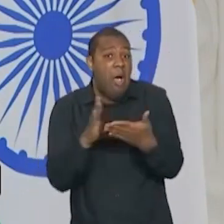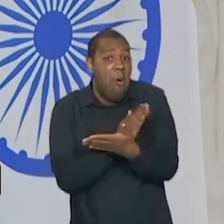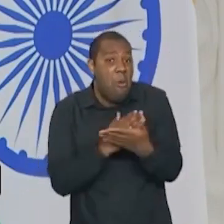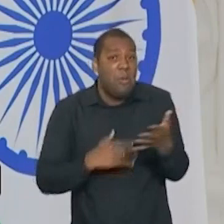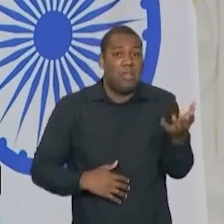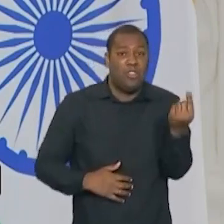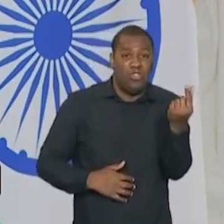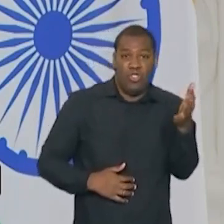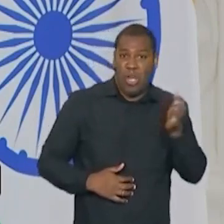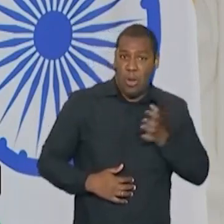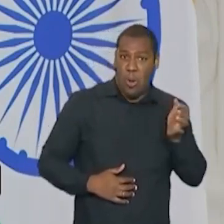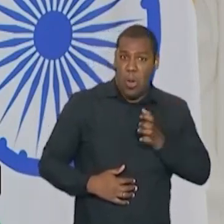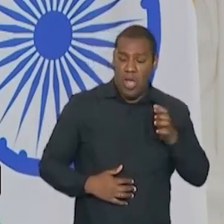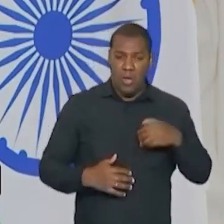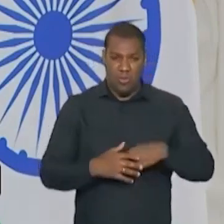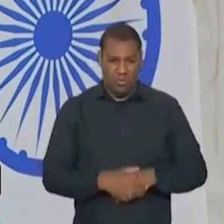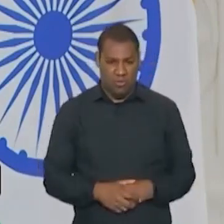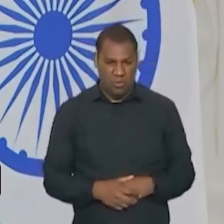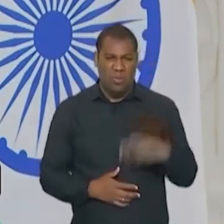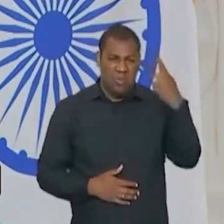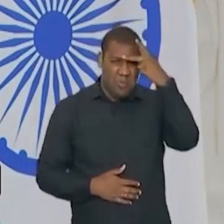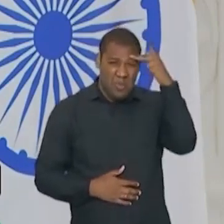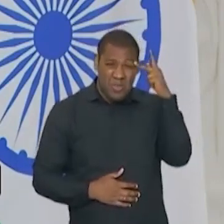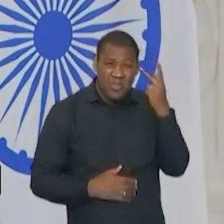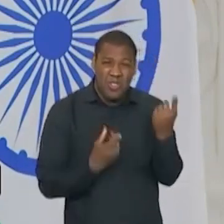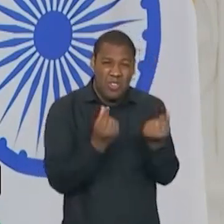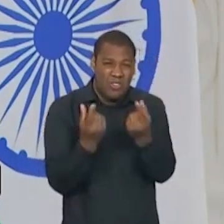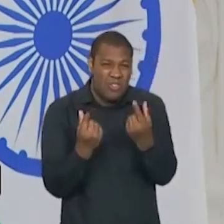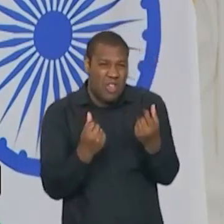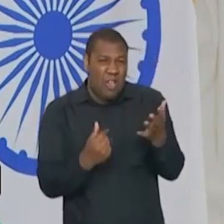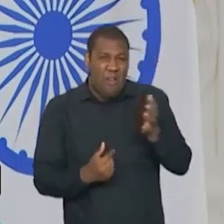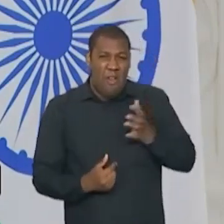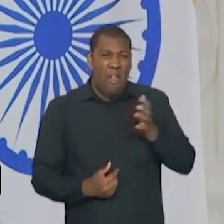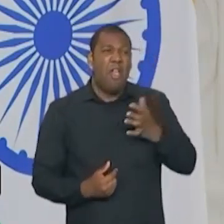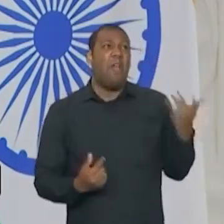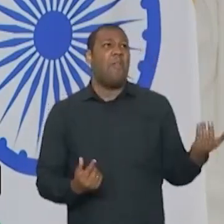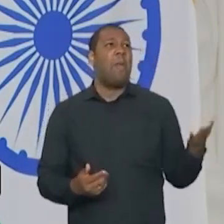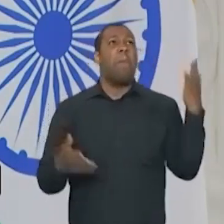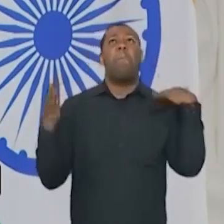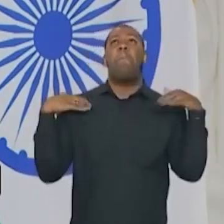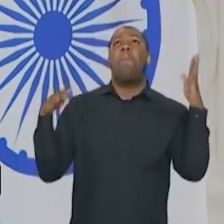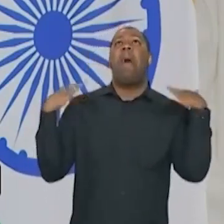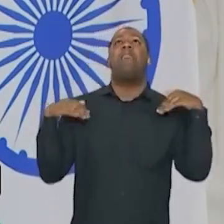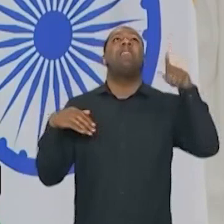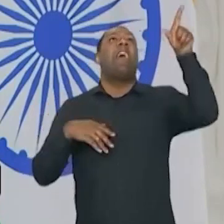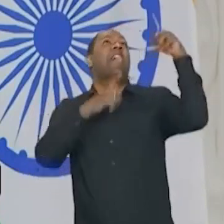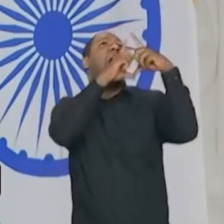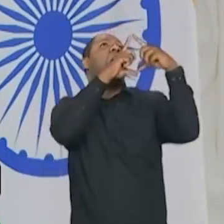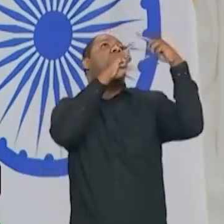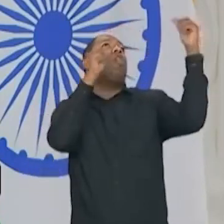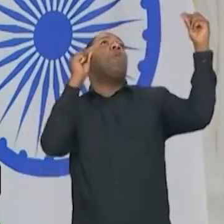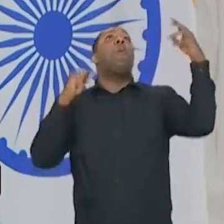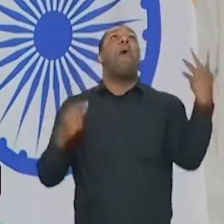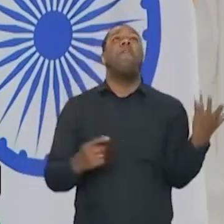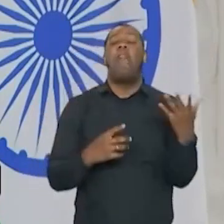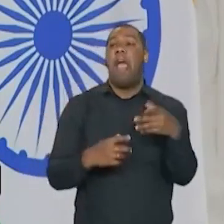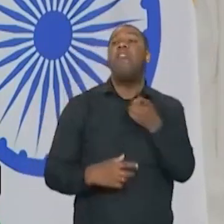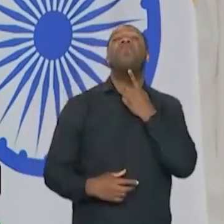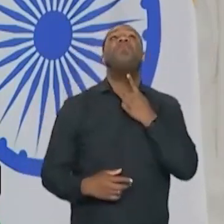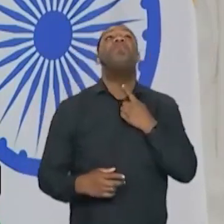Pouca gente. Nego gastando uma fortuna para tentar fazer um passeio na Lua, para ver se encontra um lugar para morar, fazer um condomínio